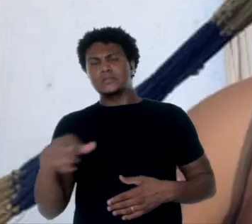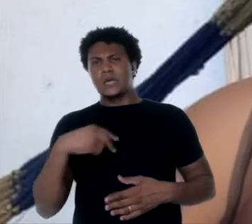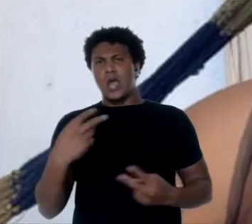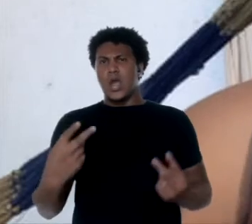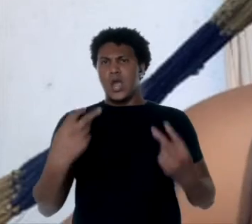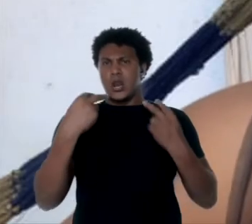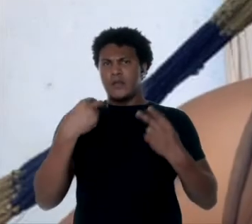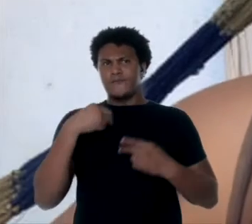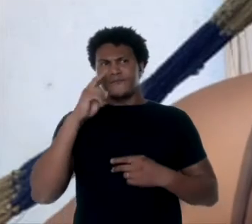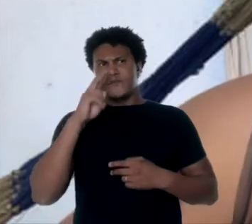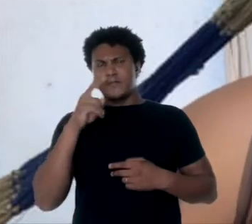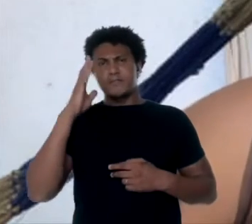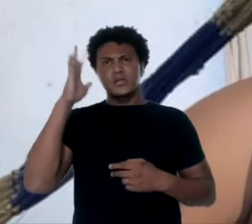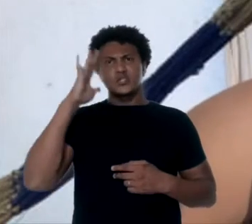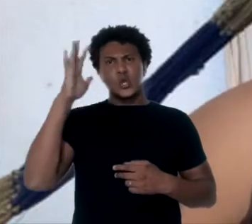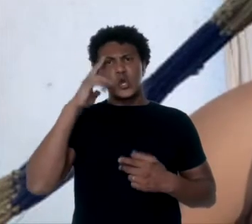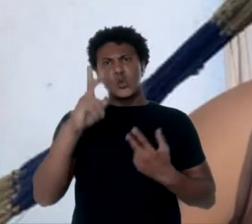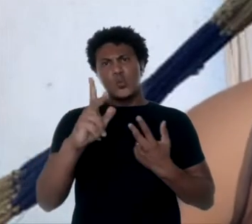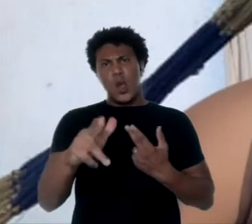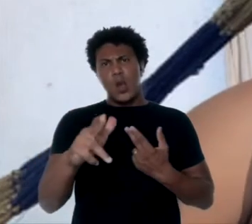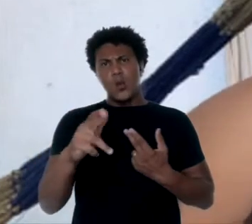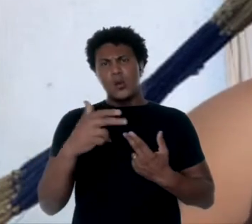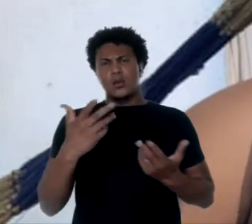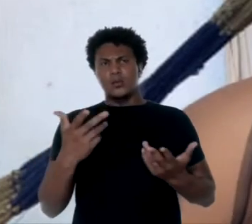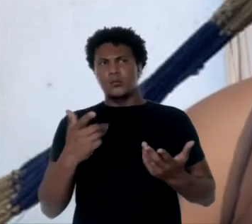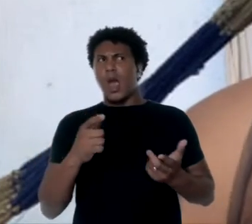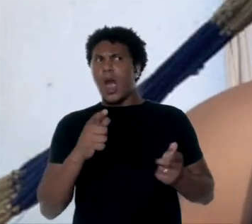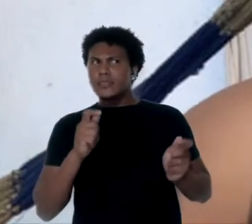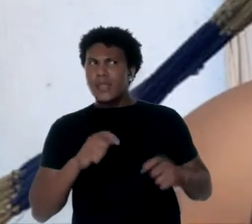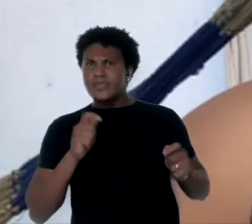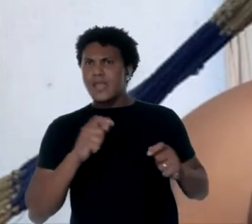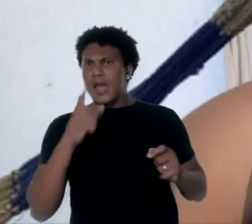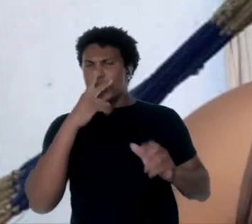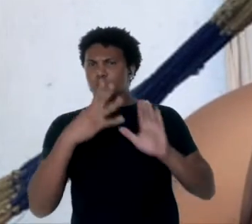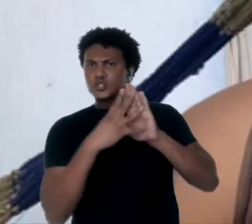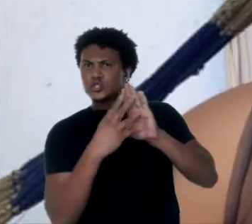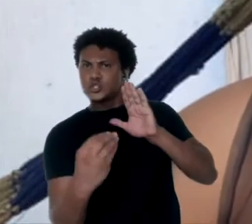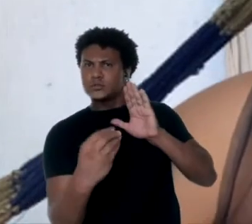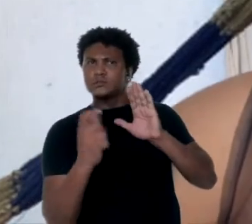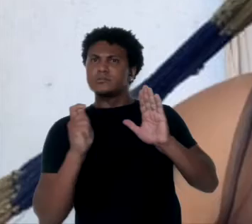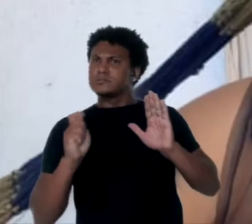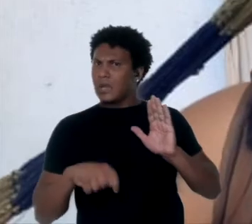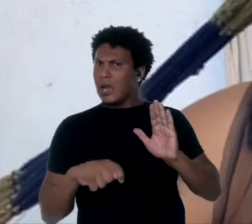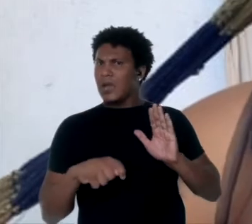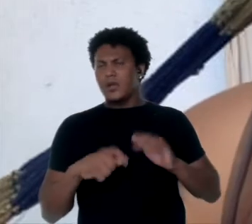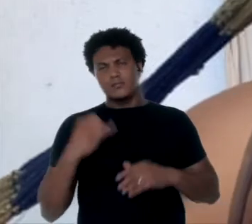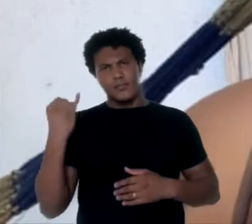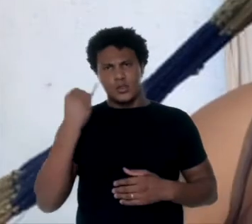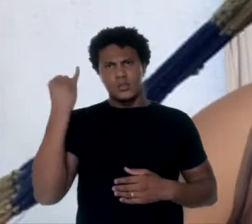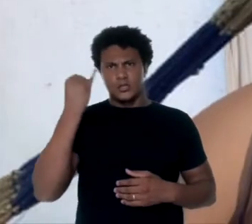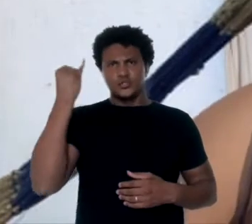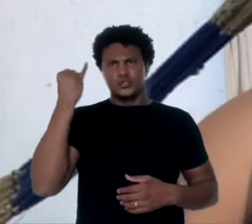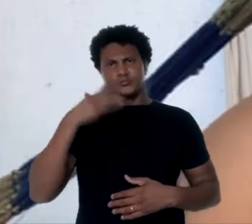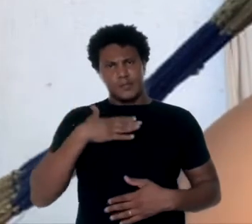tiver os mesmos sonhos que eu tive pode chegar aqui e dizer, eu posso chegar lá, eu posso fazer o que ele tá